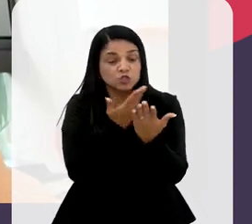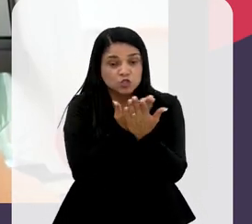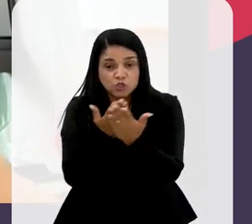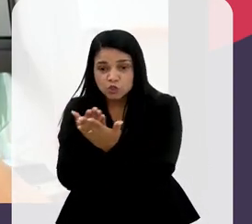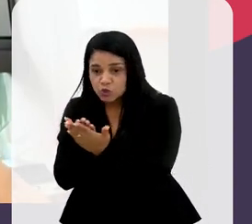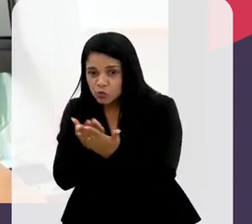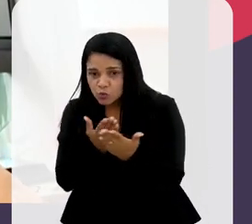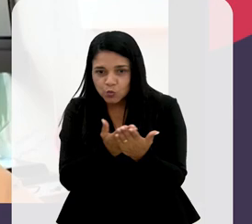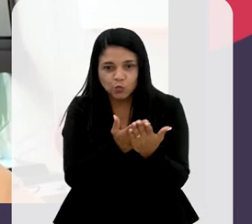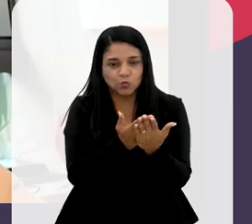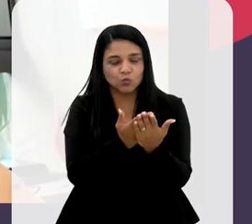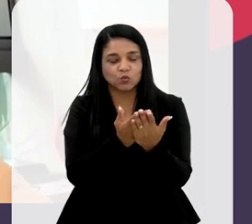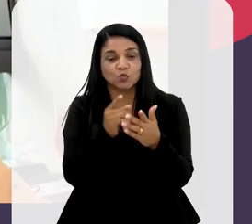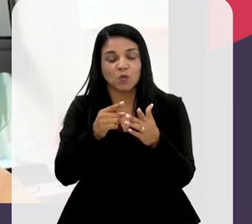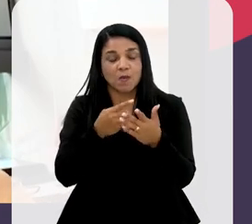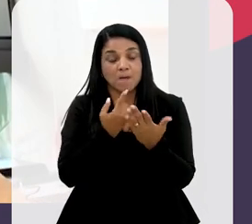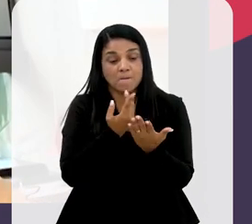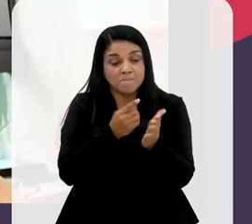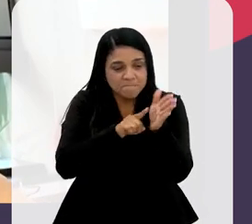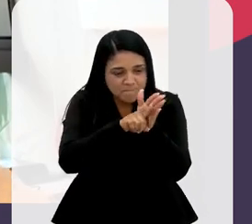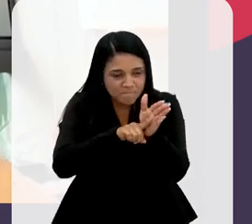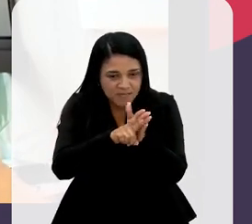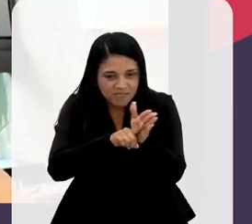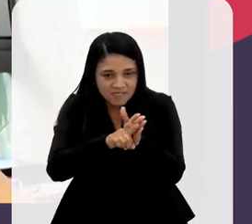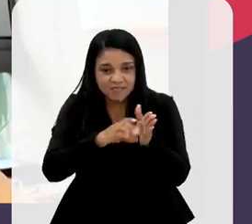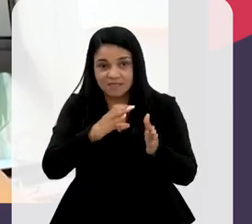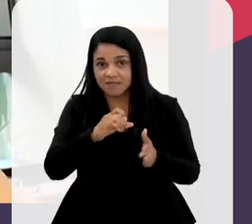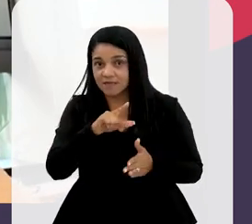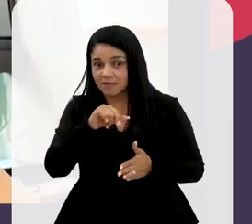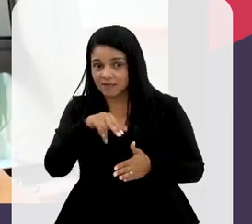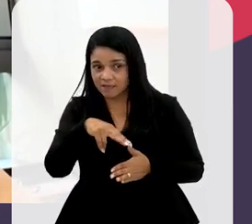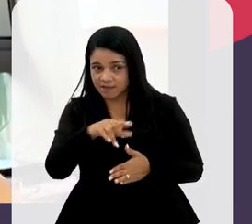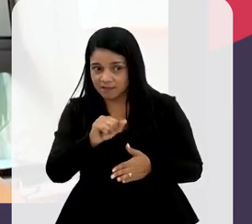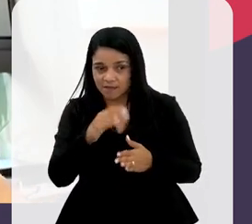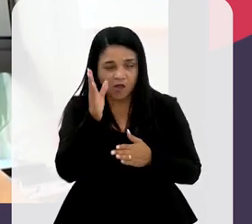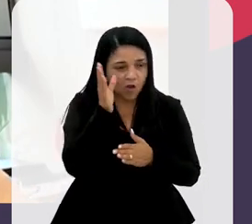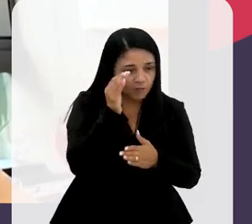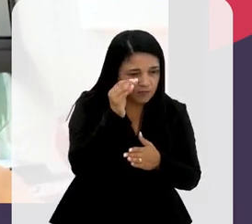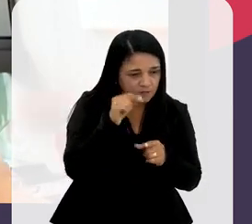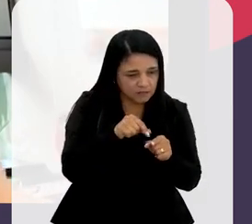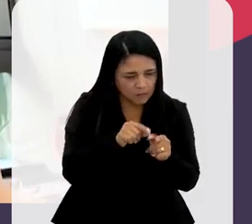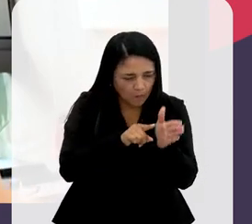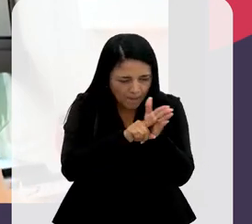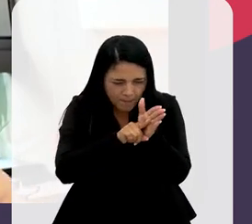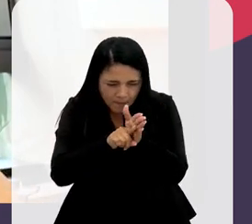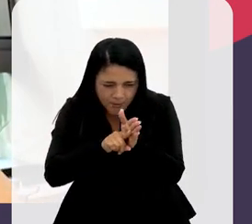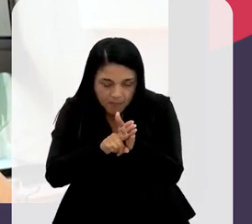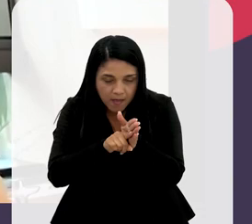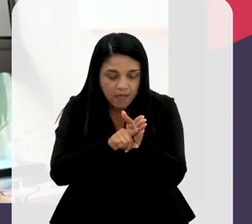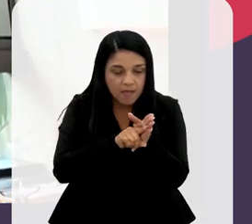chama translacionais, eles saem da pesquisa clínica, da observação clínica